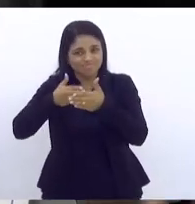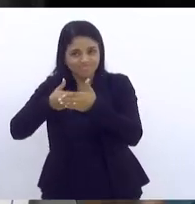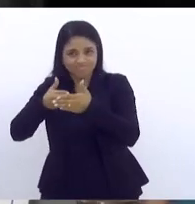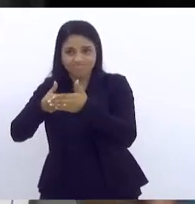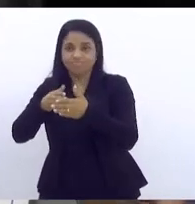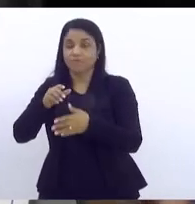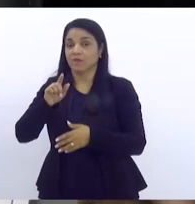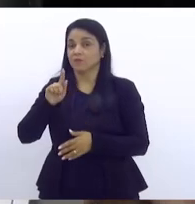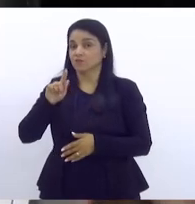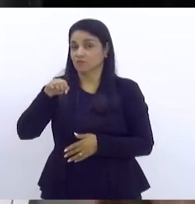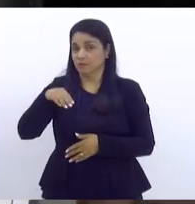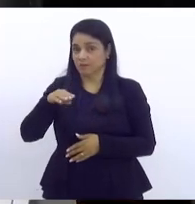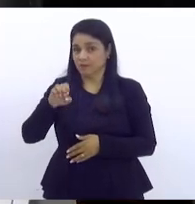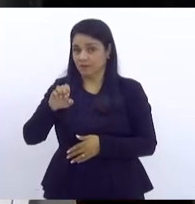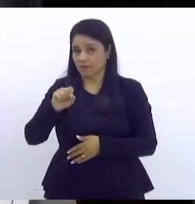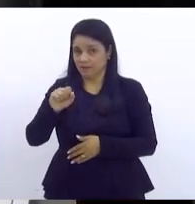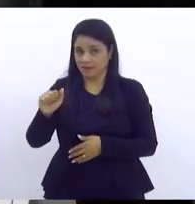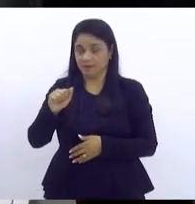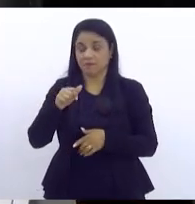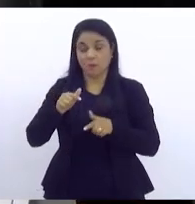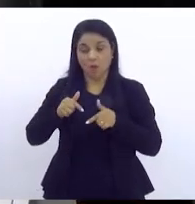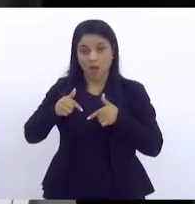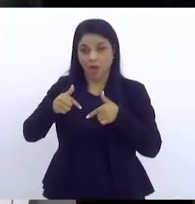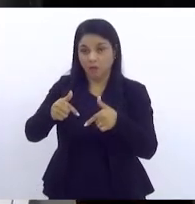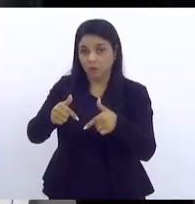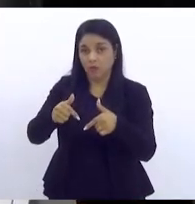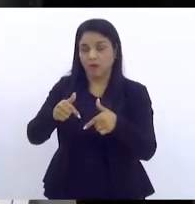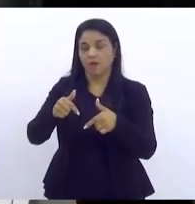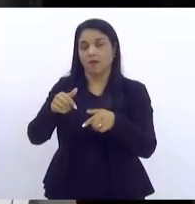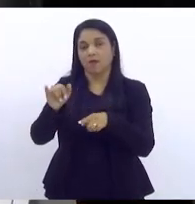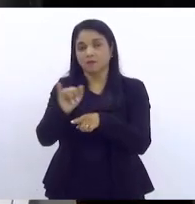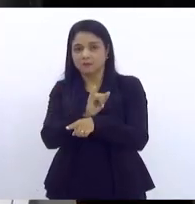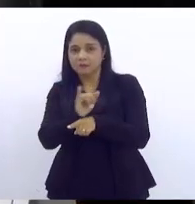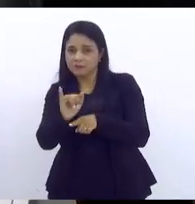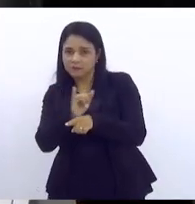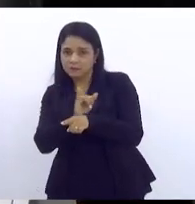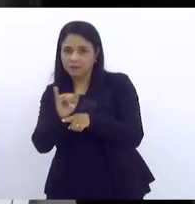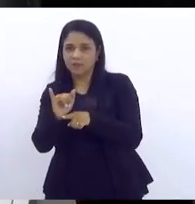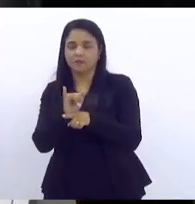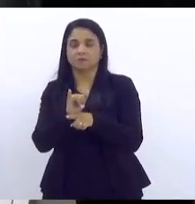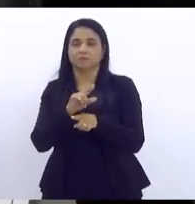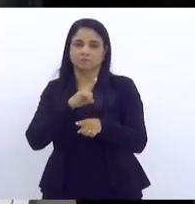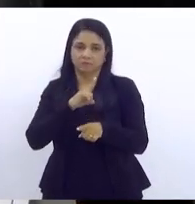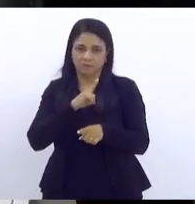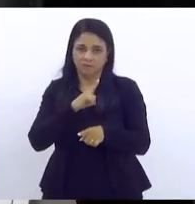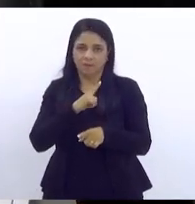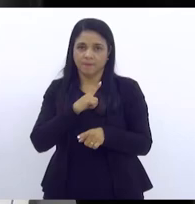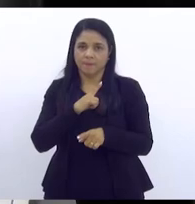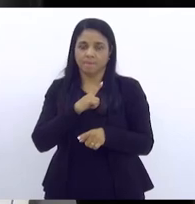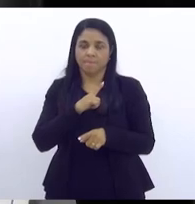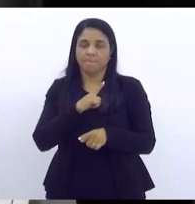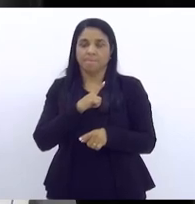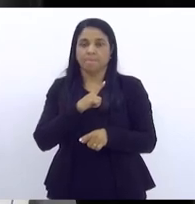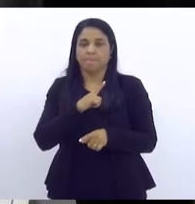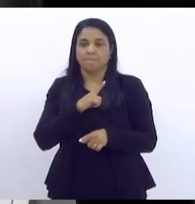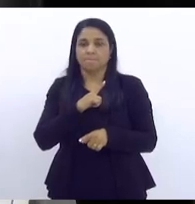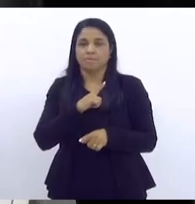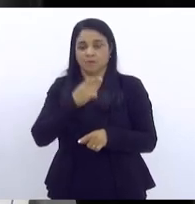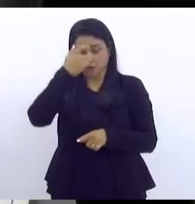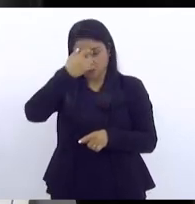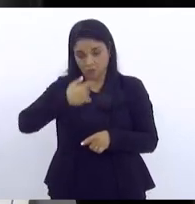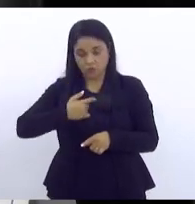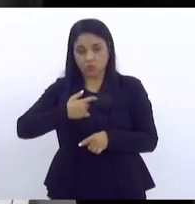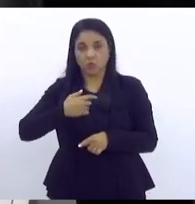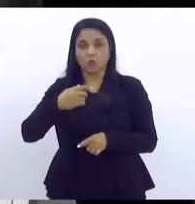relação eh nós temos uma forma de atuar na agência né a a a eu sou o